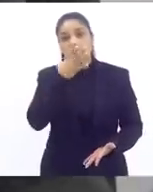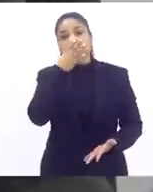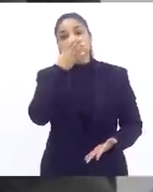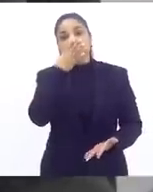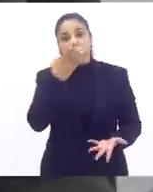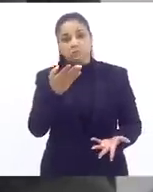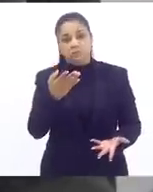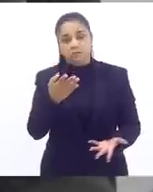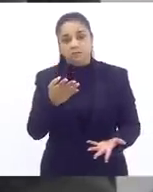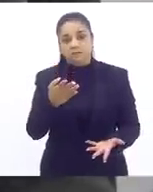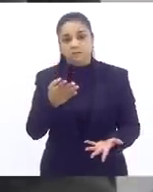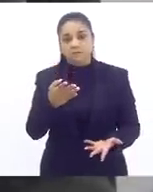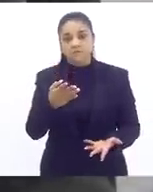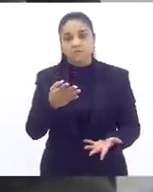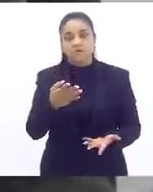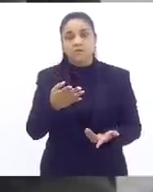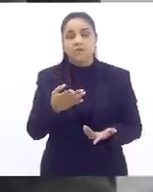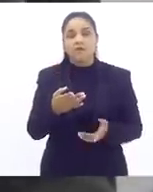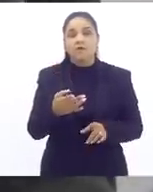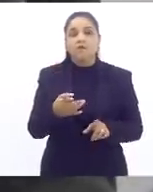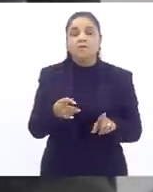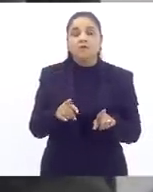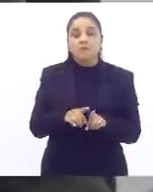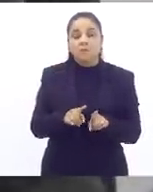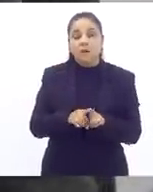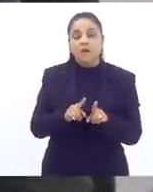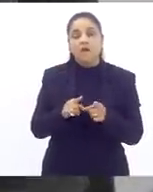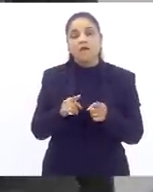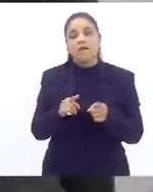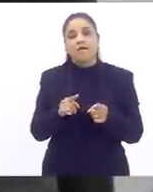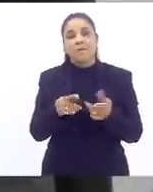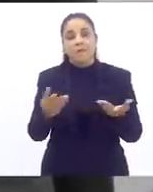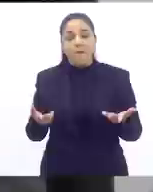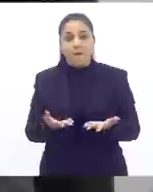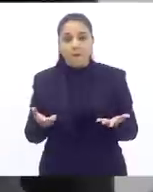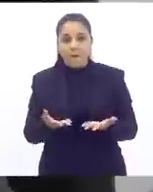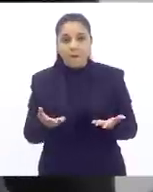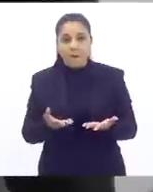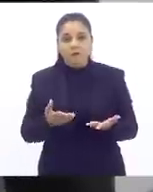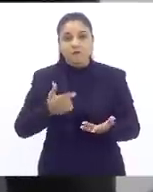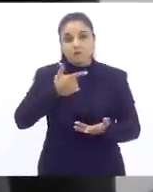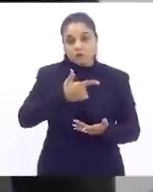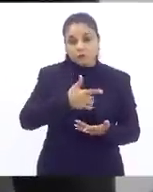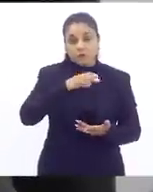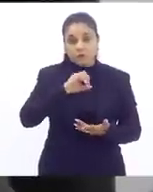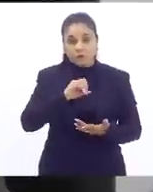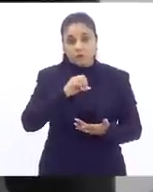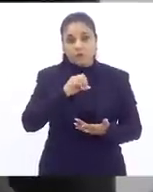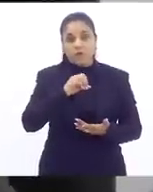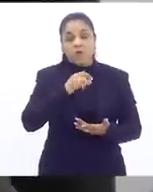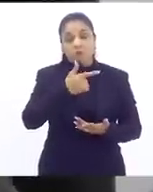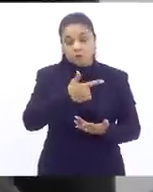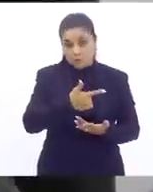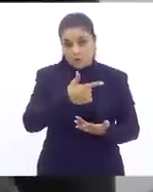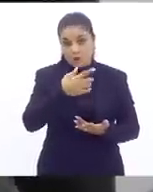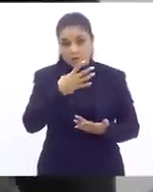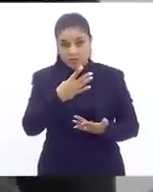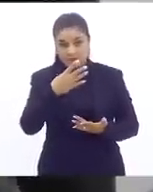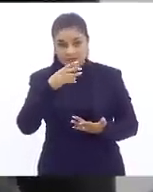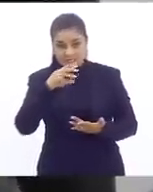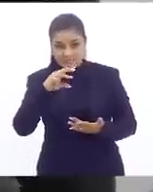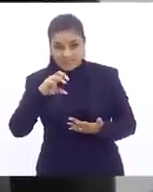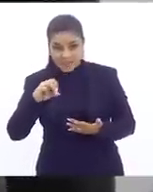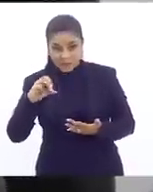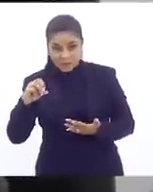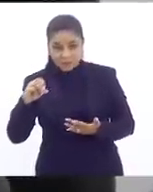E a outra coisa de respeito que nós temos hoje 2300 servidores da saúde que não